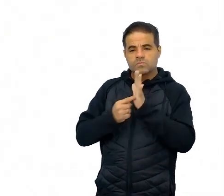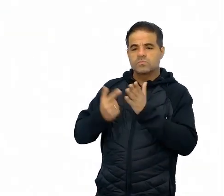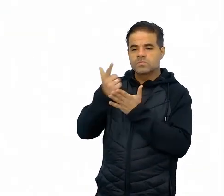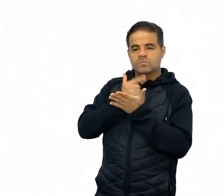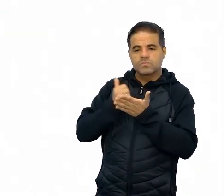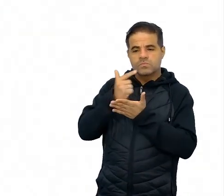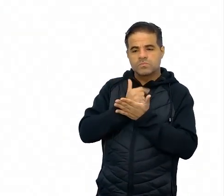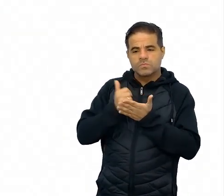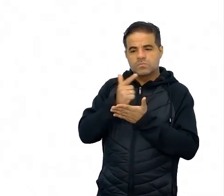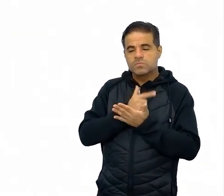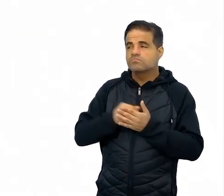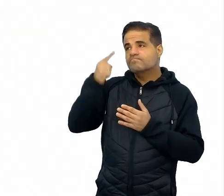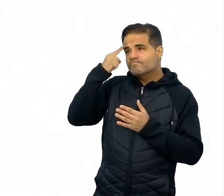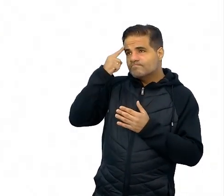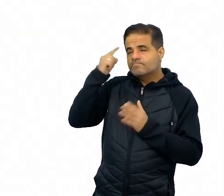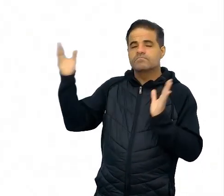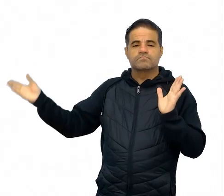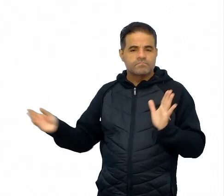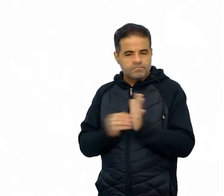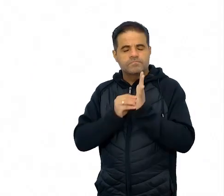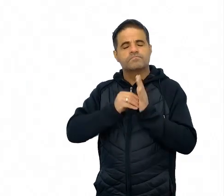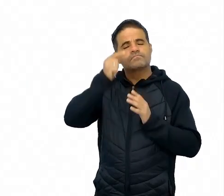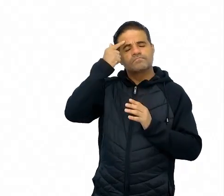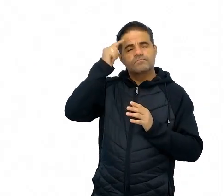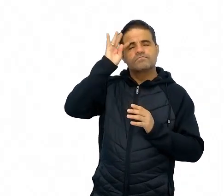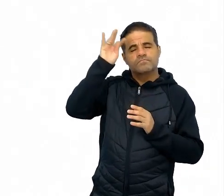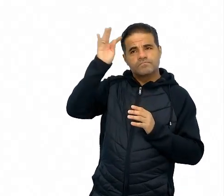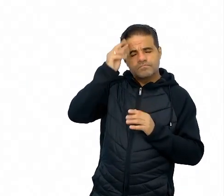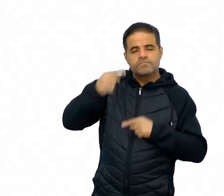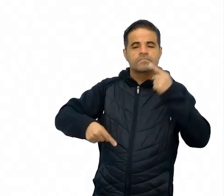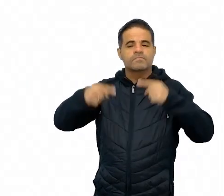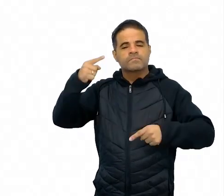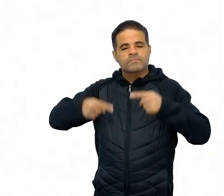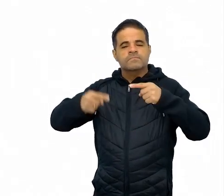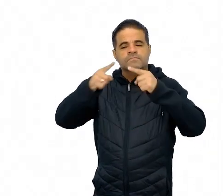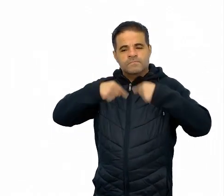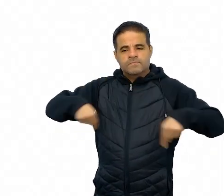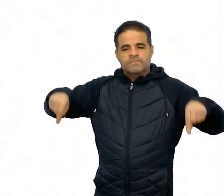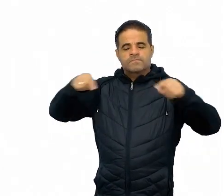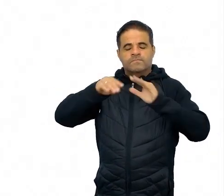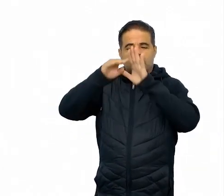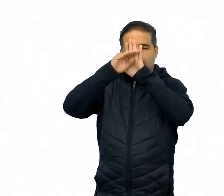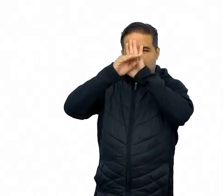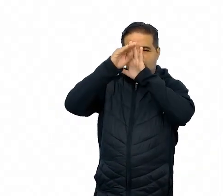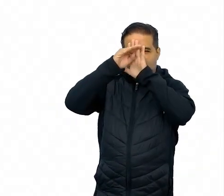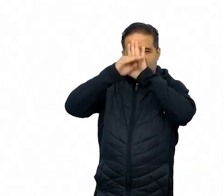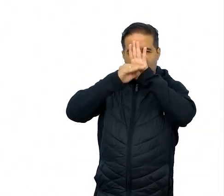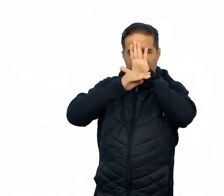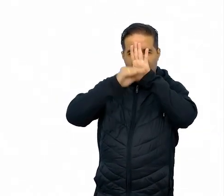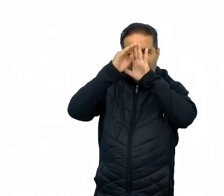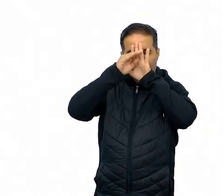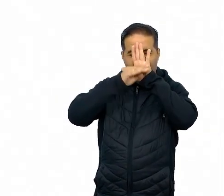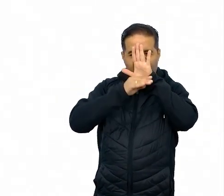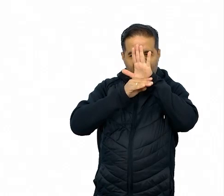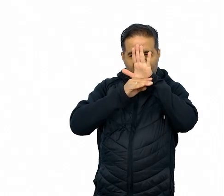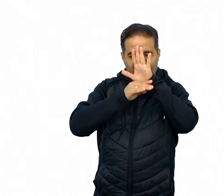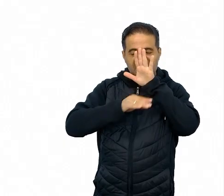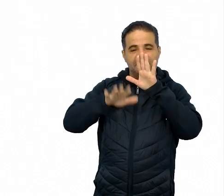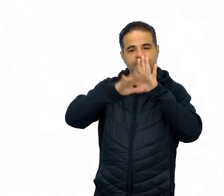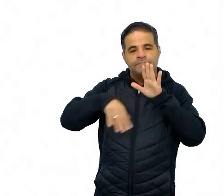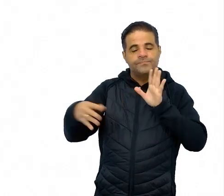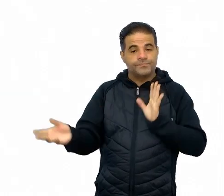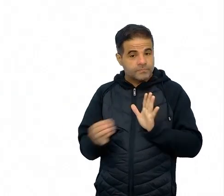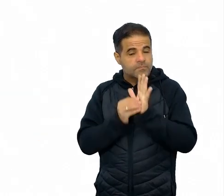né? Porque a gente traz uma teoria. Quando a gente discute esses conhecimentos especializados do professor, a gente traz